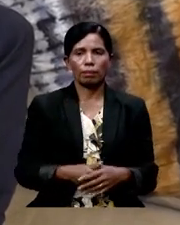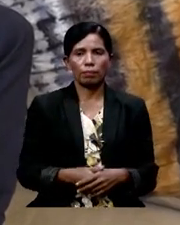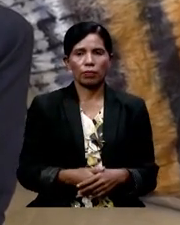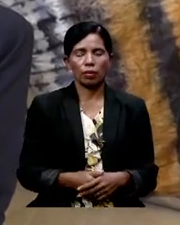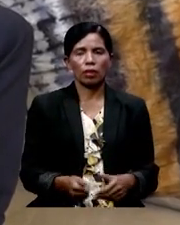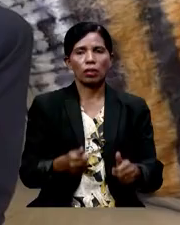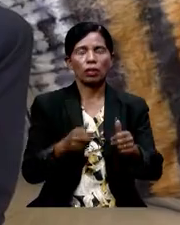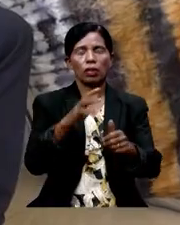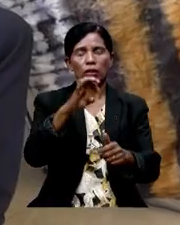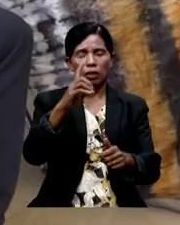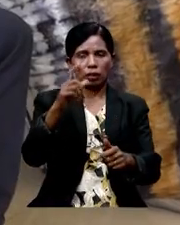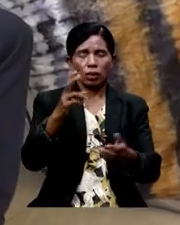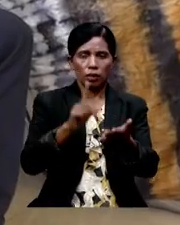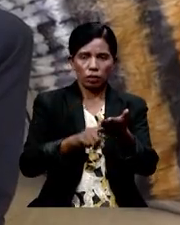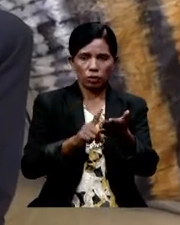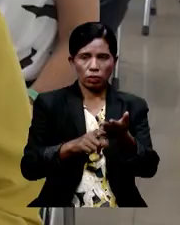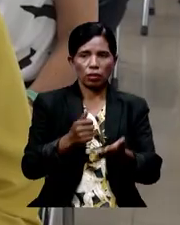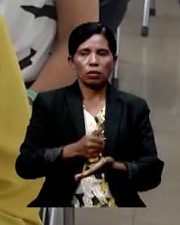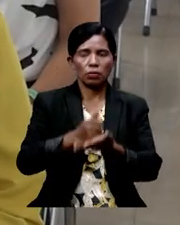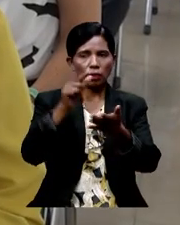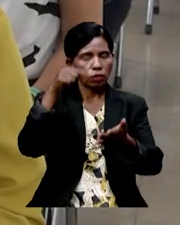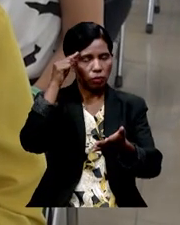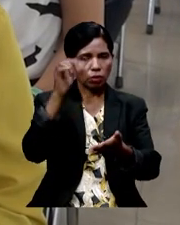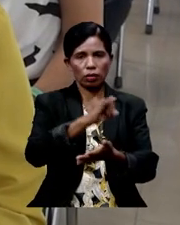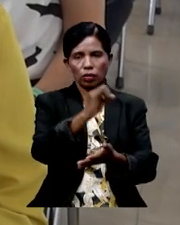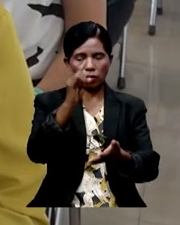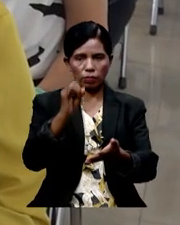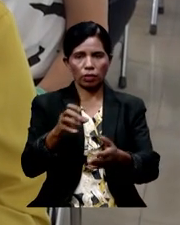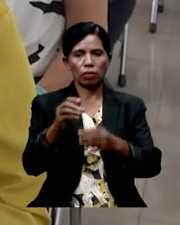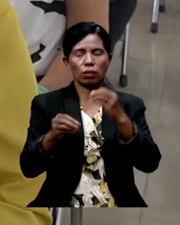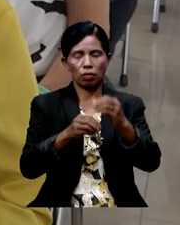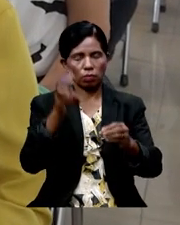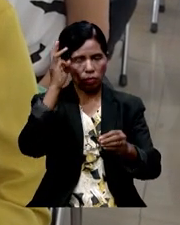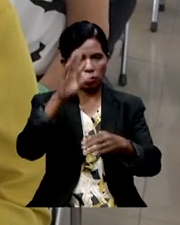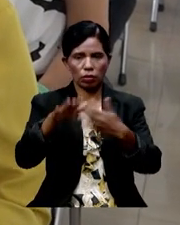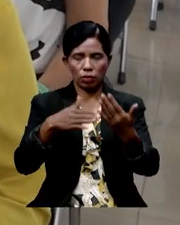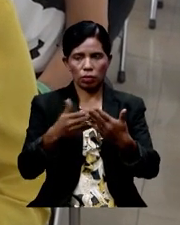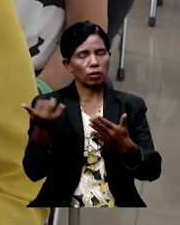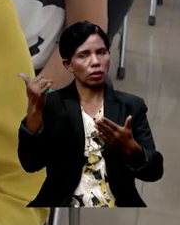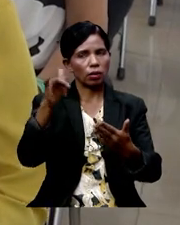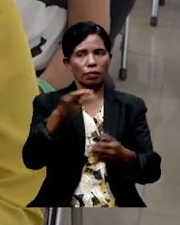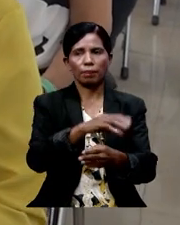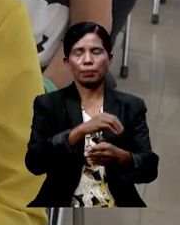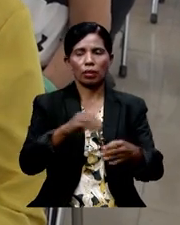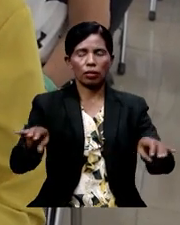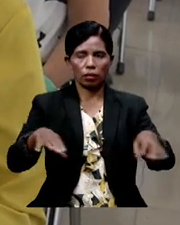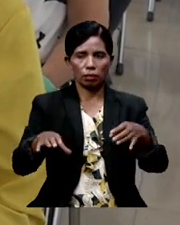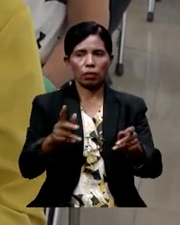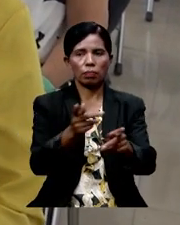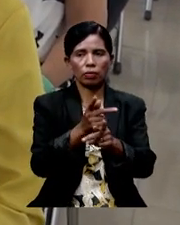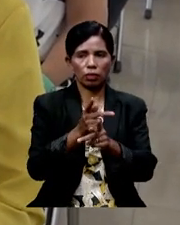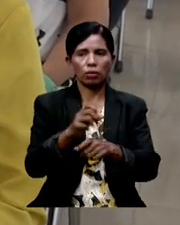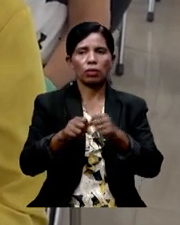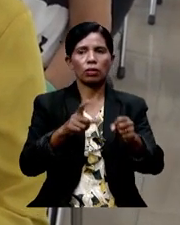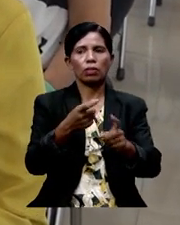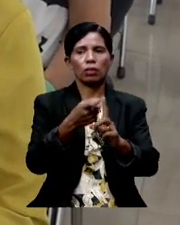Rita Fernandes, discussão, né? Se ajuda o governo a tu identificar a solução da preocupação sira e a realização do Serviço de Proteção Social,